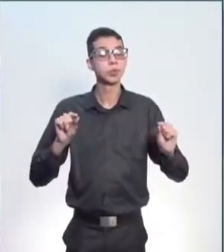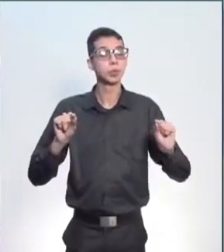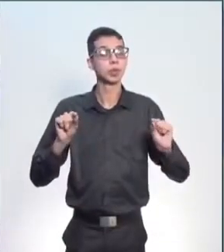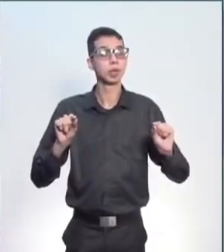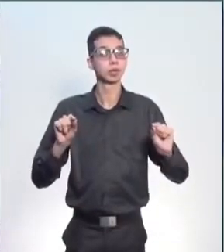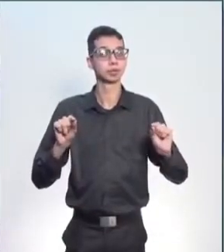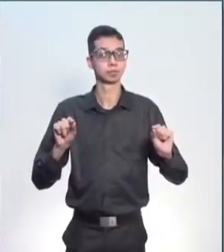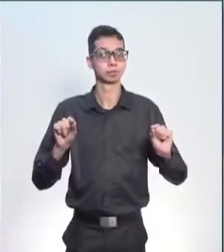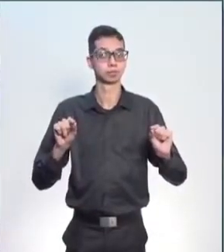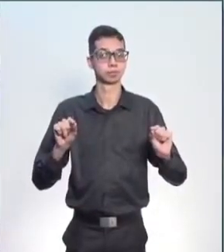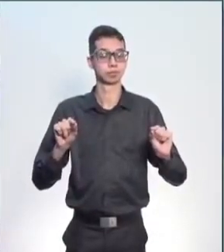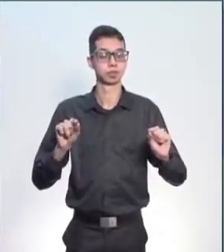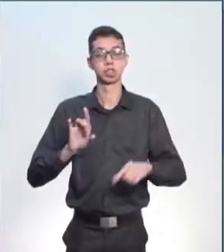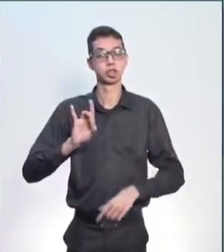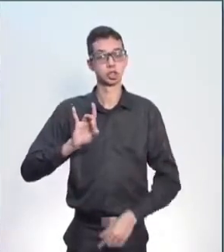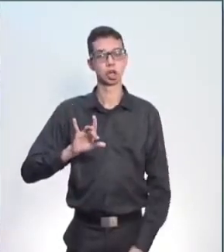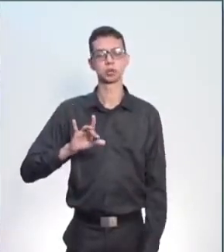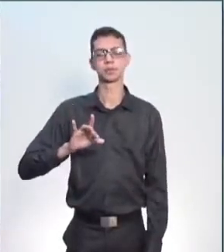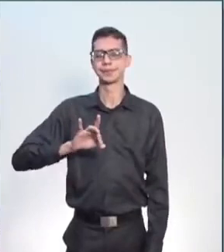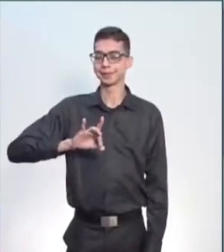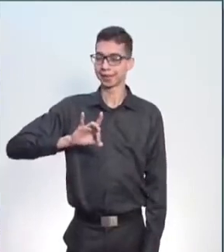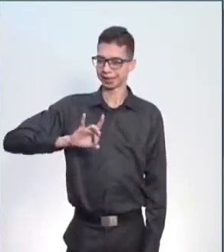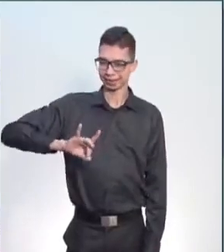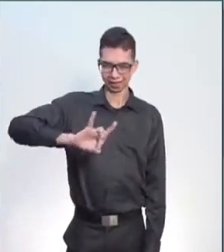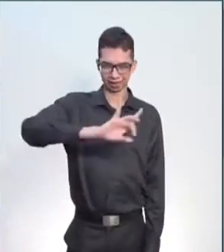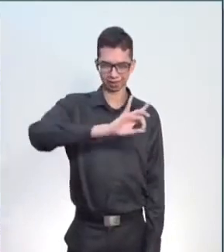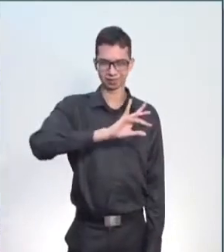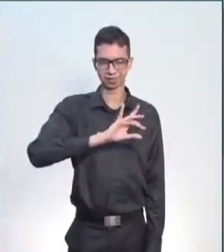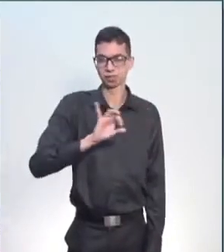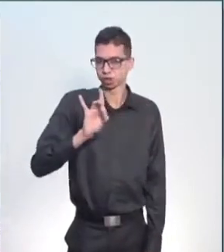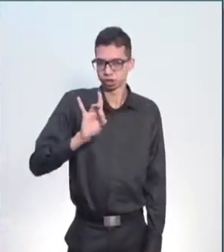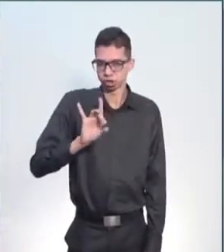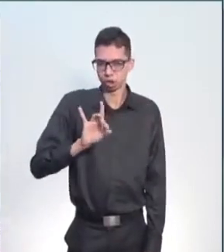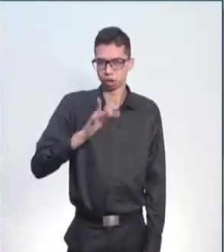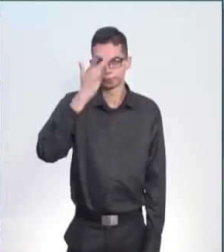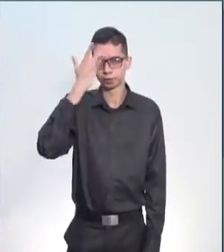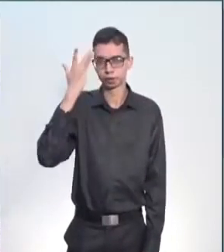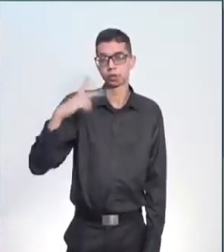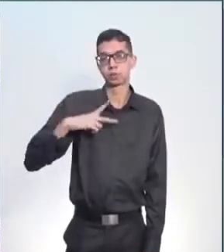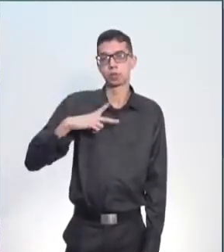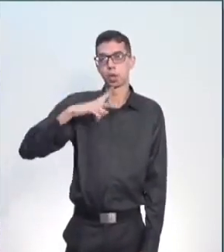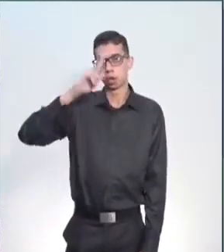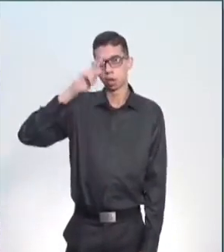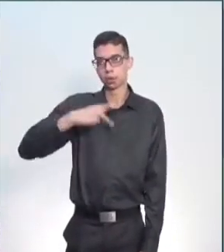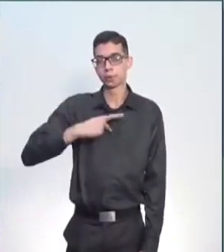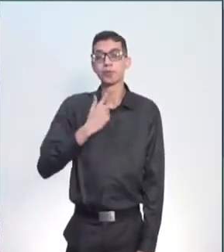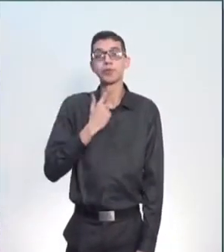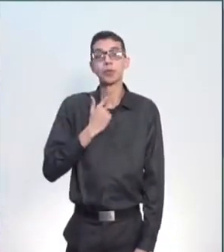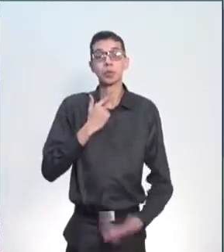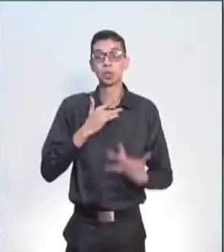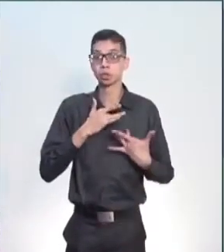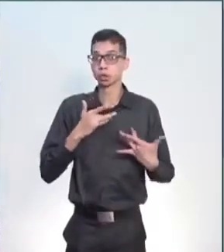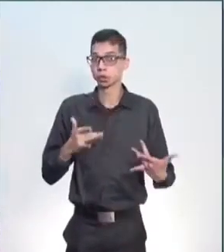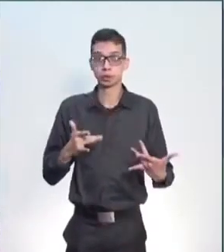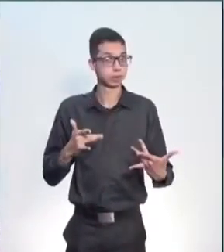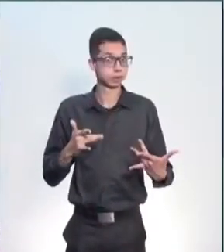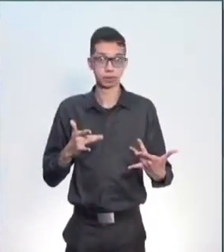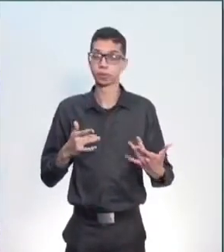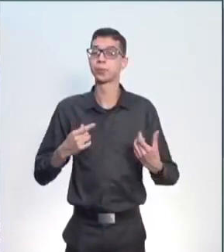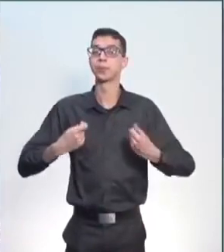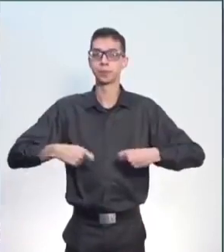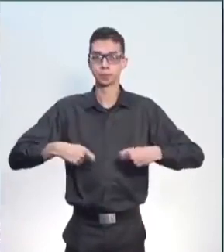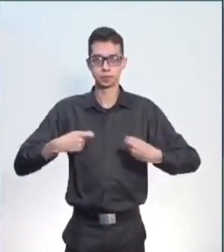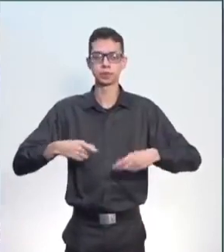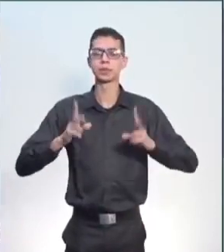apenas espontânea de cada um, dependendo de cada um, mas ela tem que ser fomentada em todas as